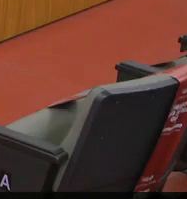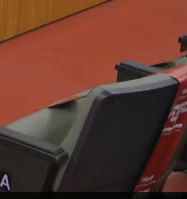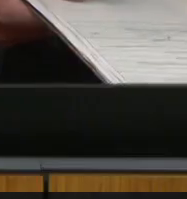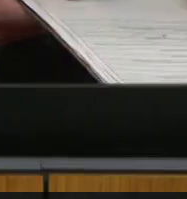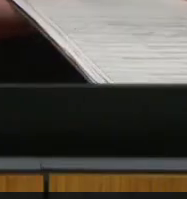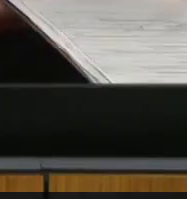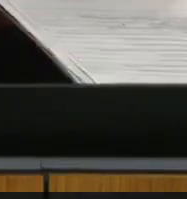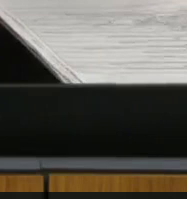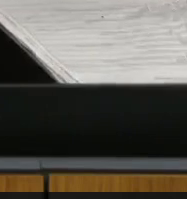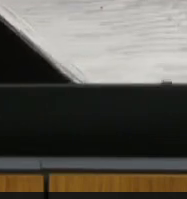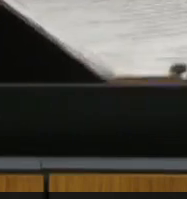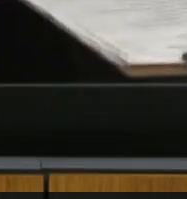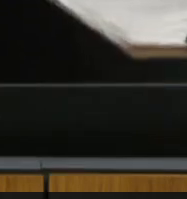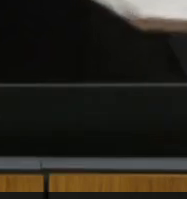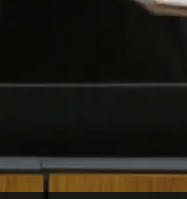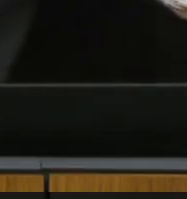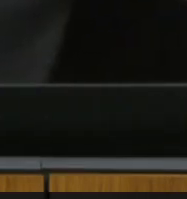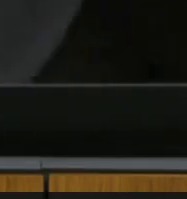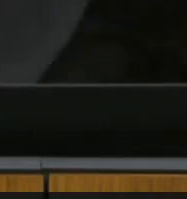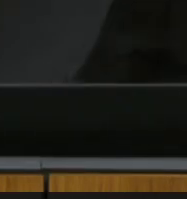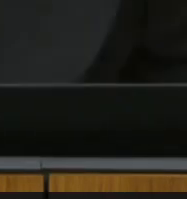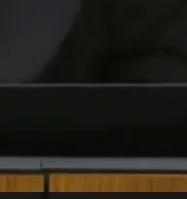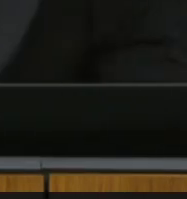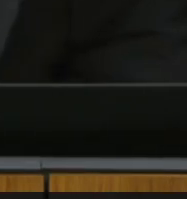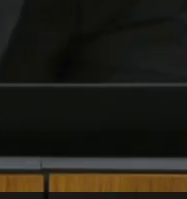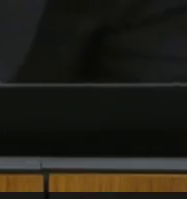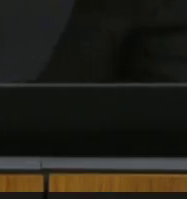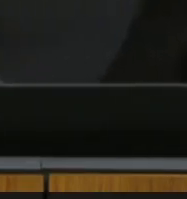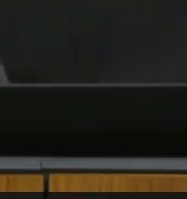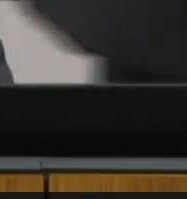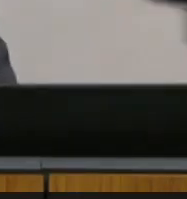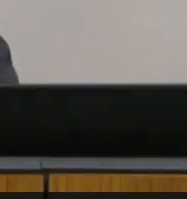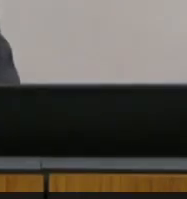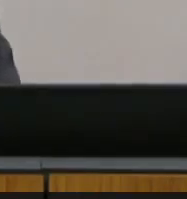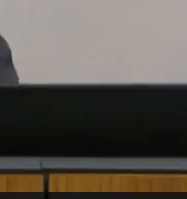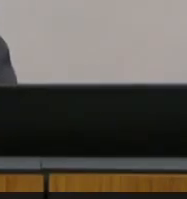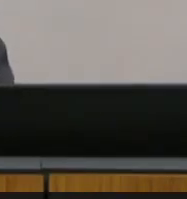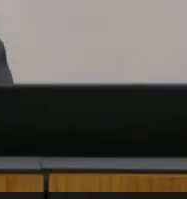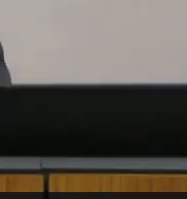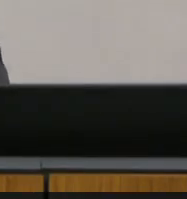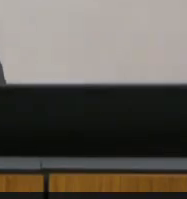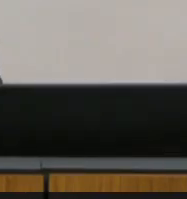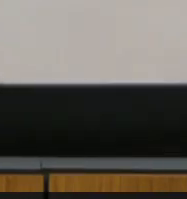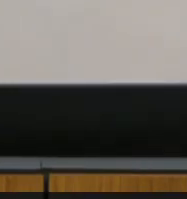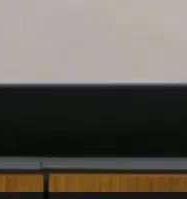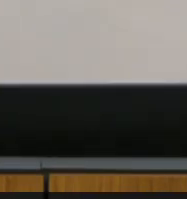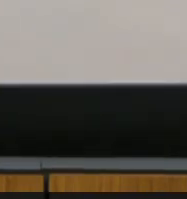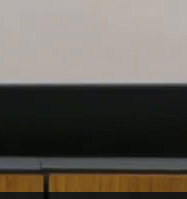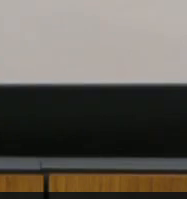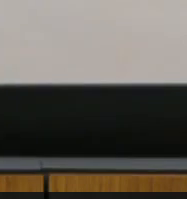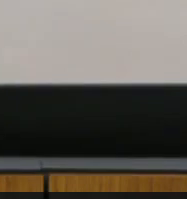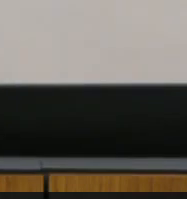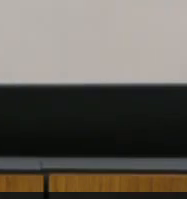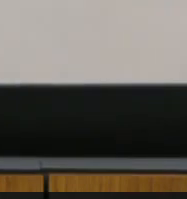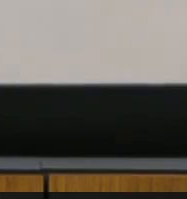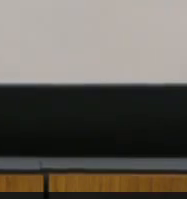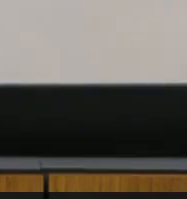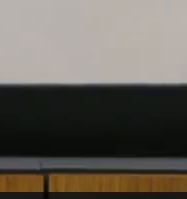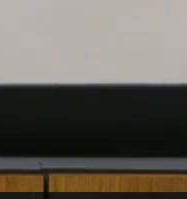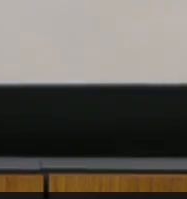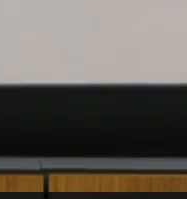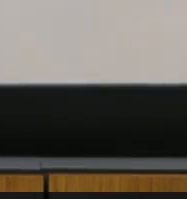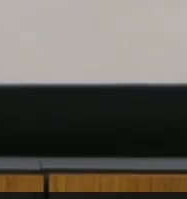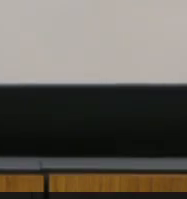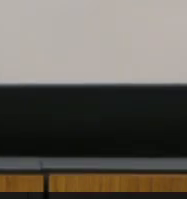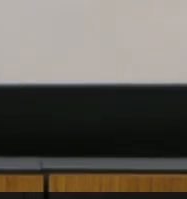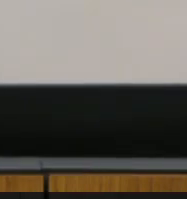Oi Raquel Aparecida Santiago Mendes assessora-chefe de comunicação Cadê a Raquel obrigado pela presença